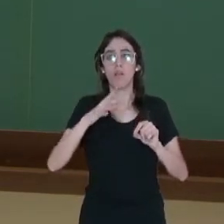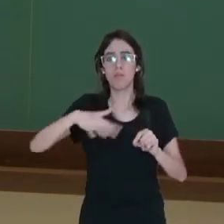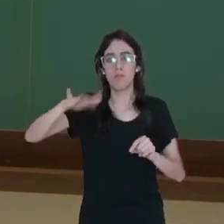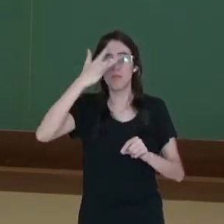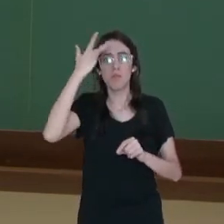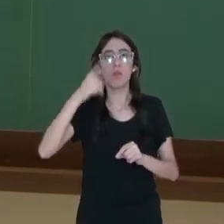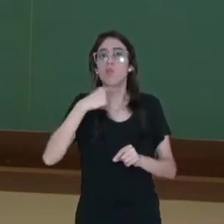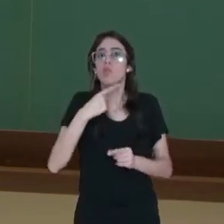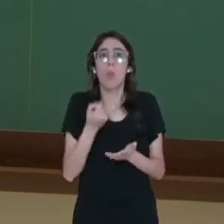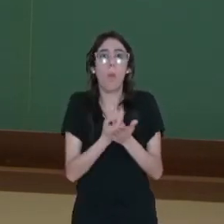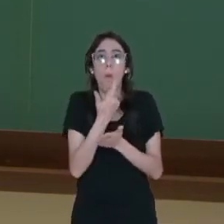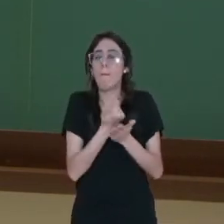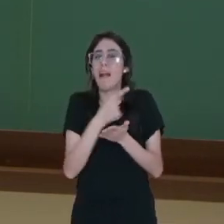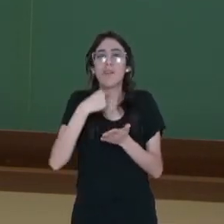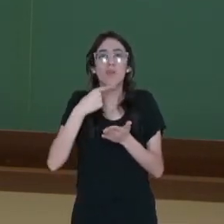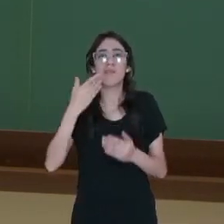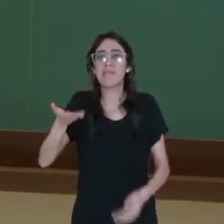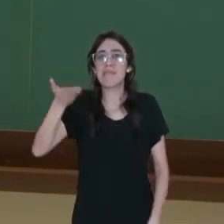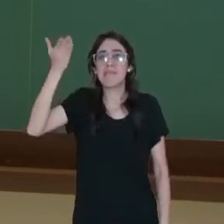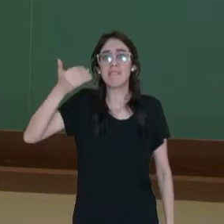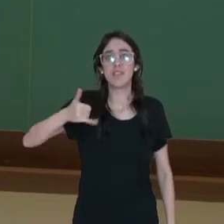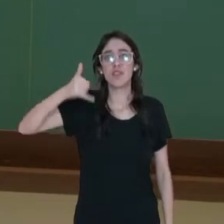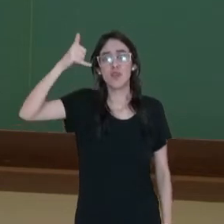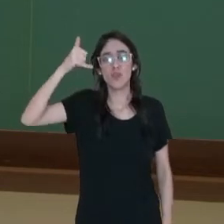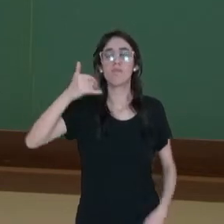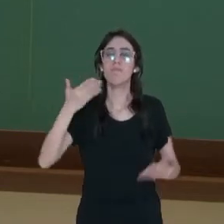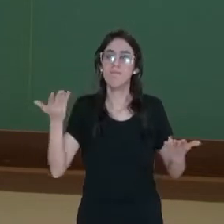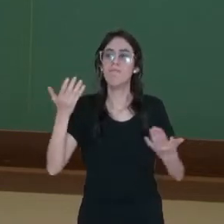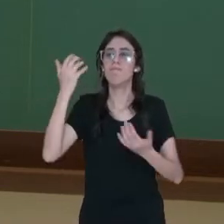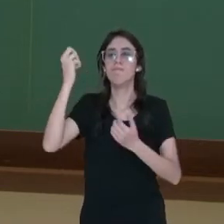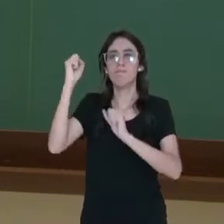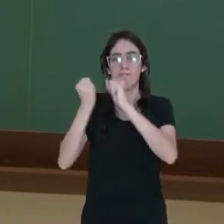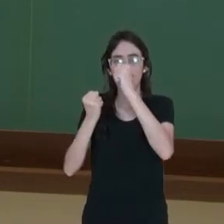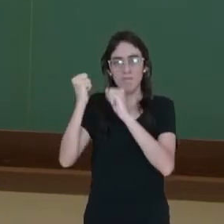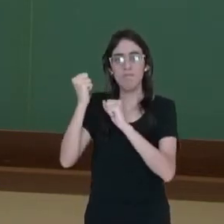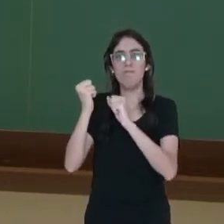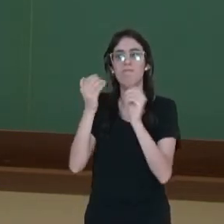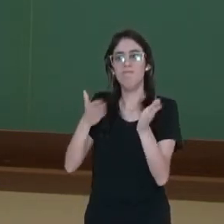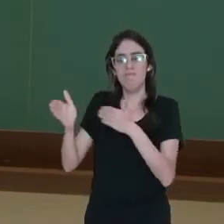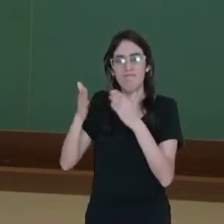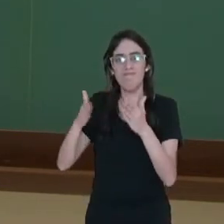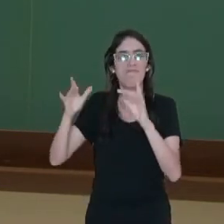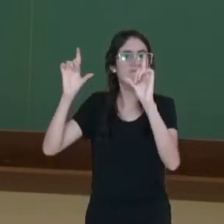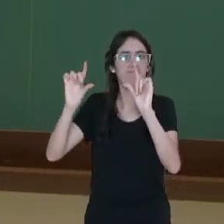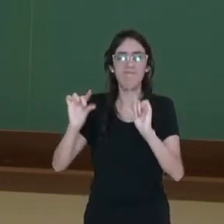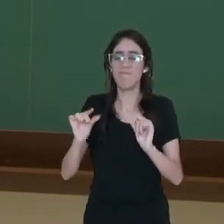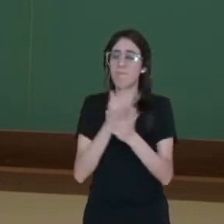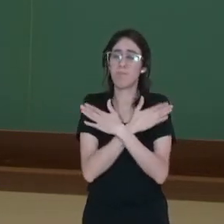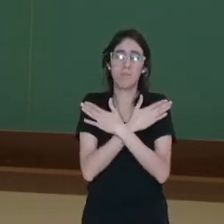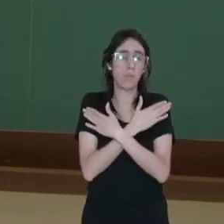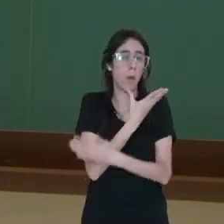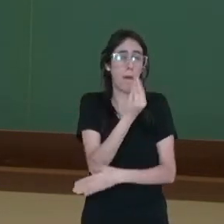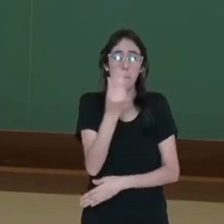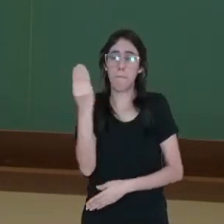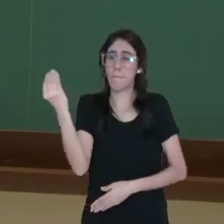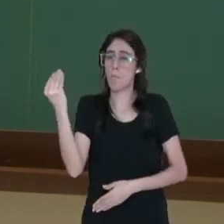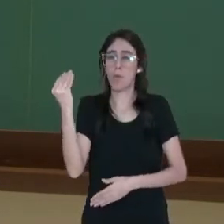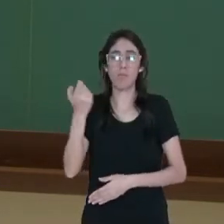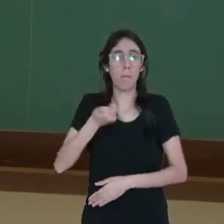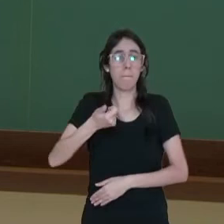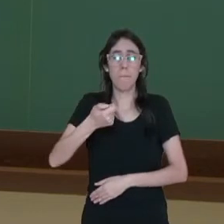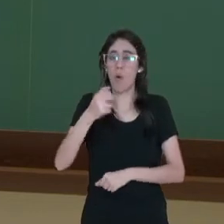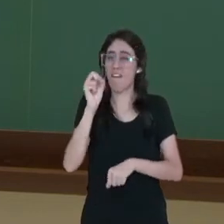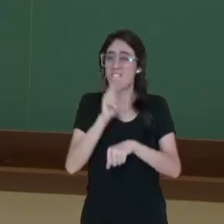da população. Portanto, menor produção econômica, aumento do desemprego aí causado pelo fechamento de vagas, pelo fechamento